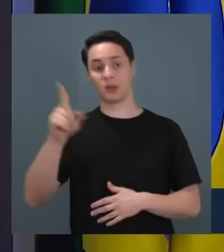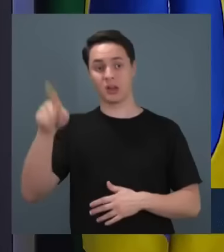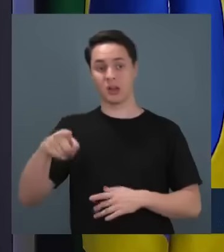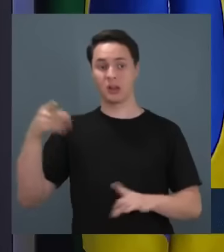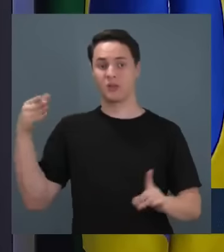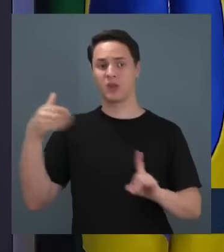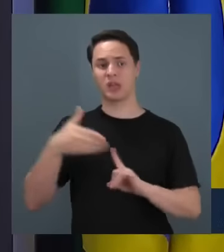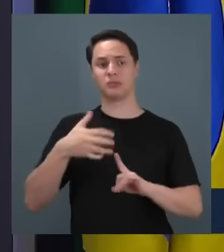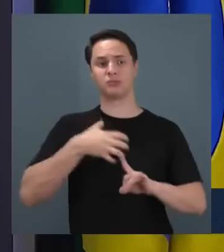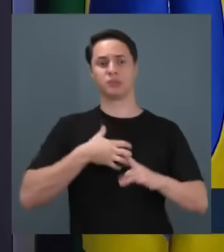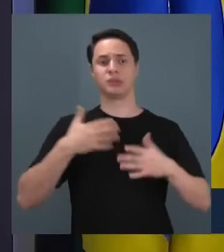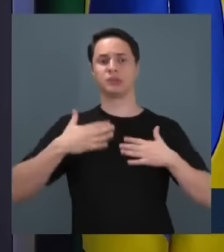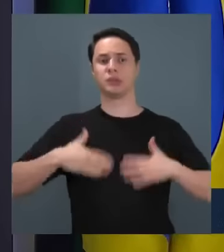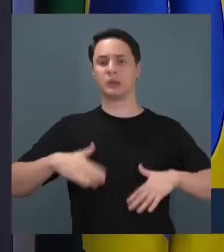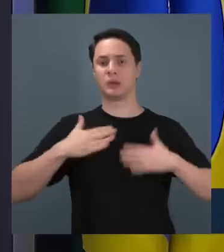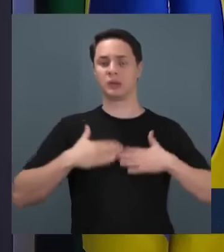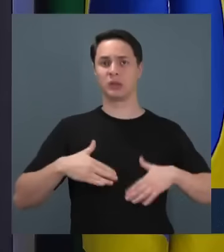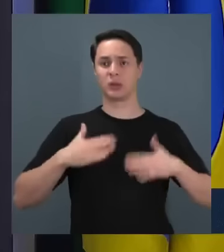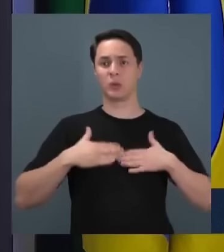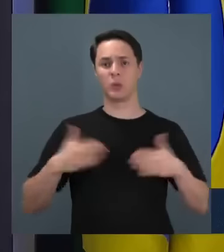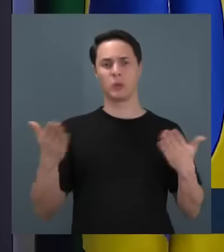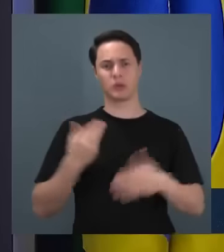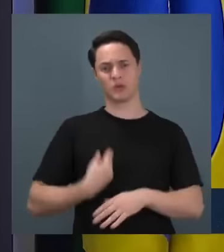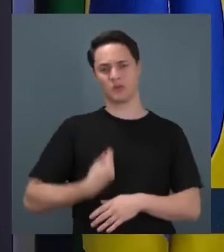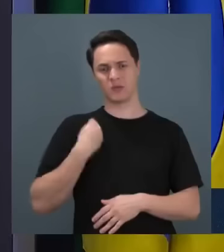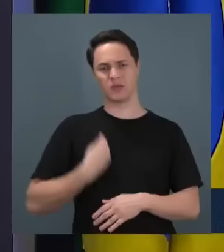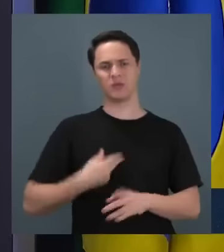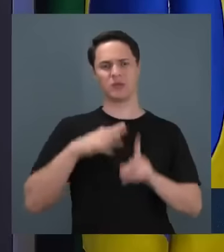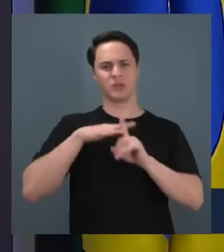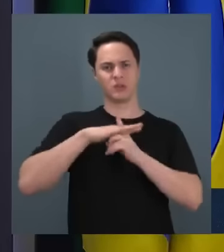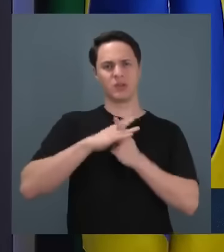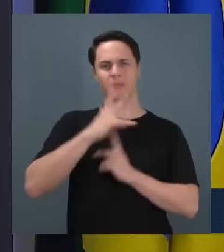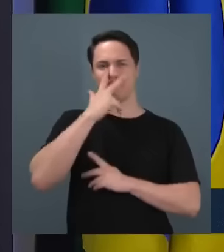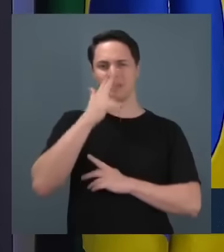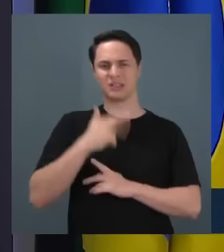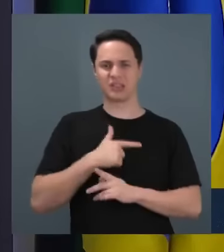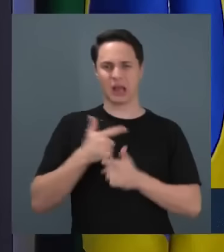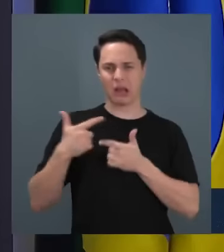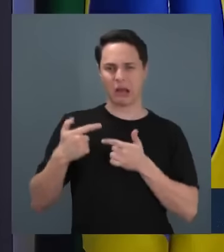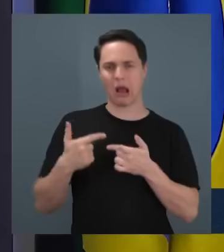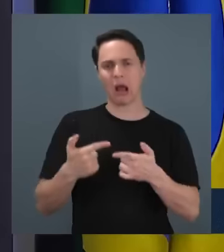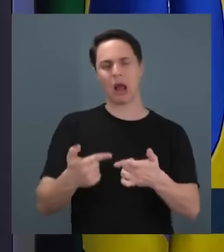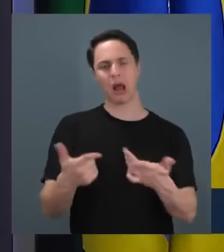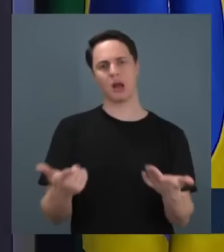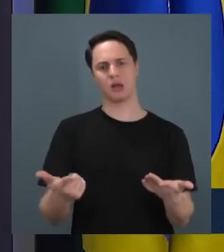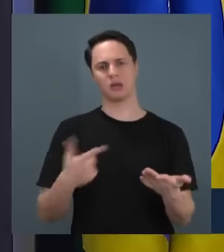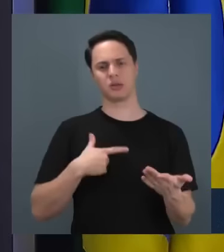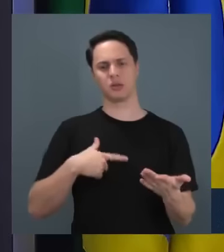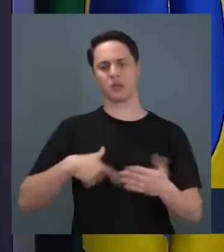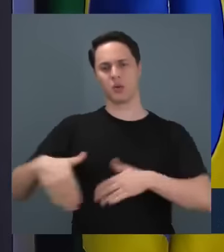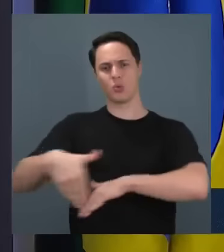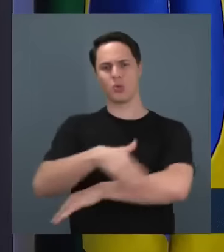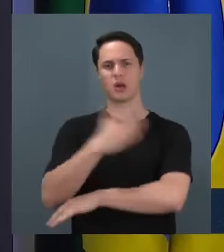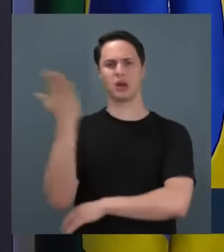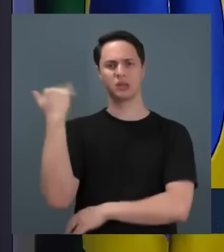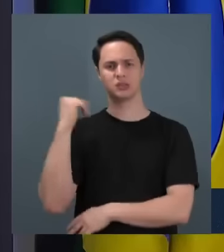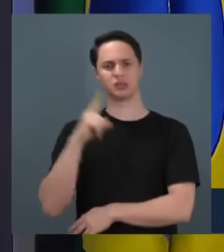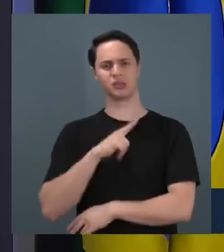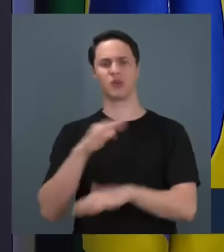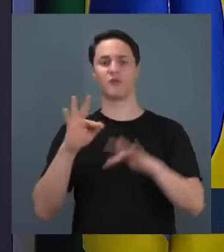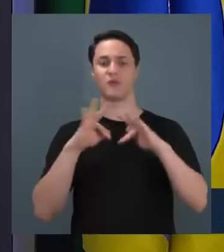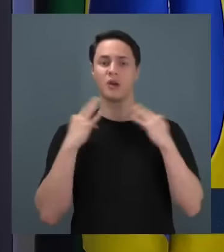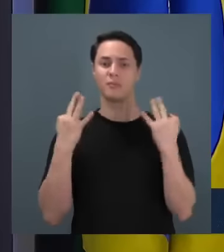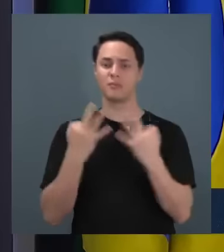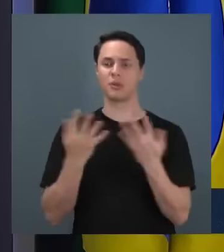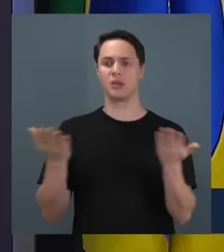de tranquilidade, hoje vive uma situação típica de guerra. Ruas antes habitadas por